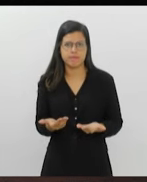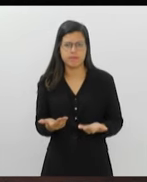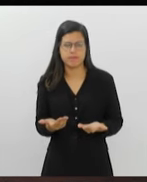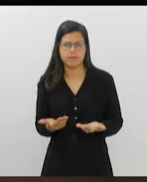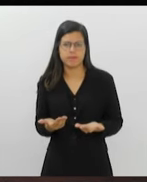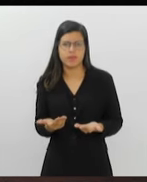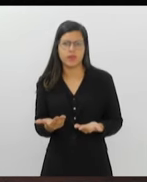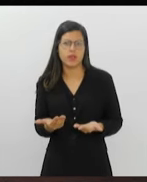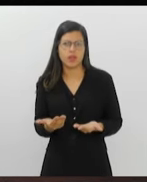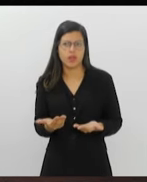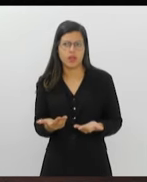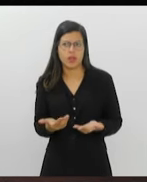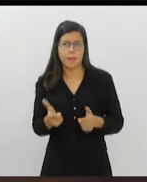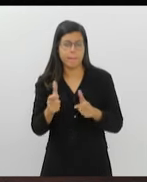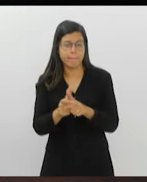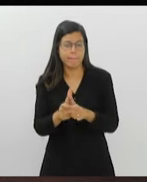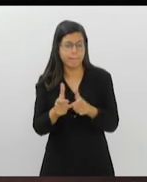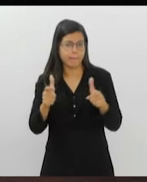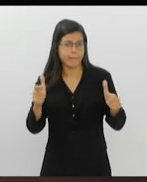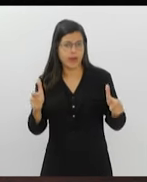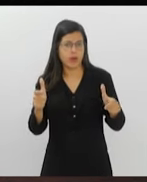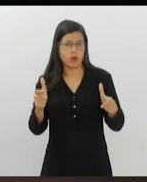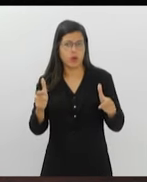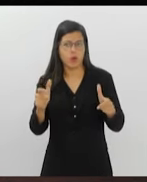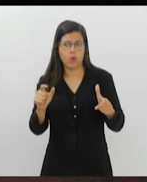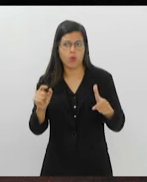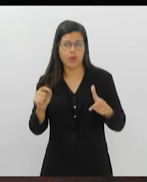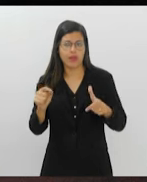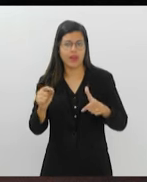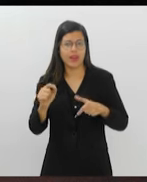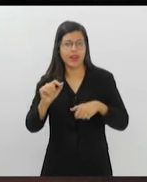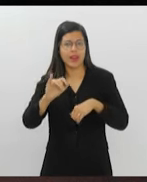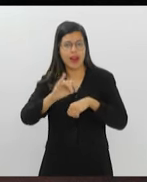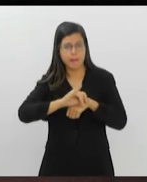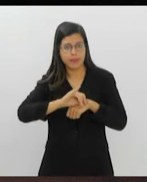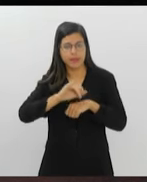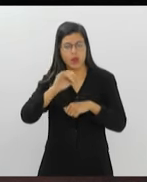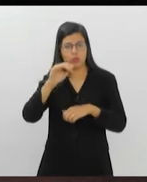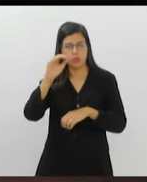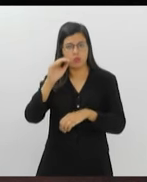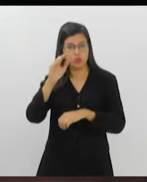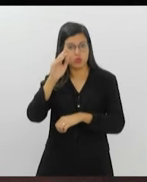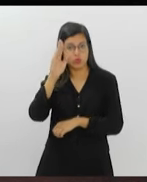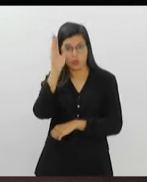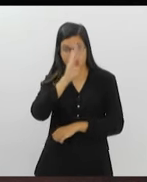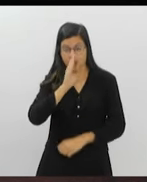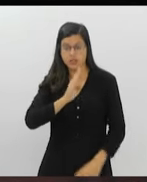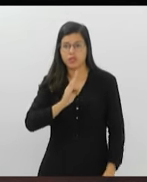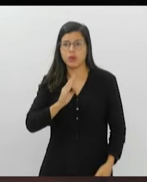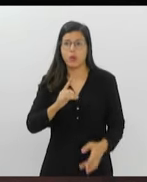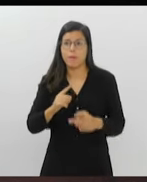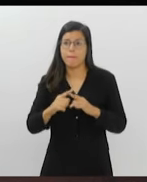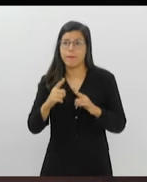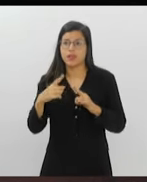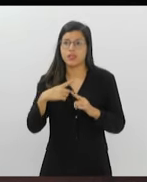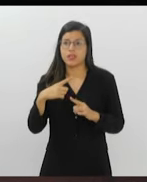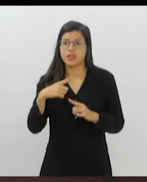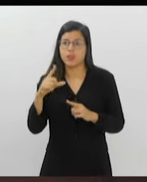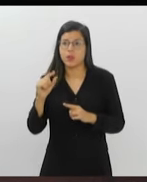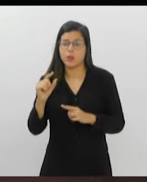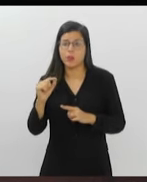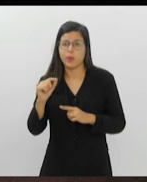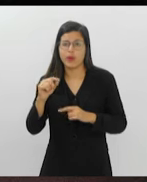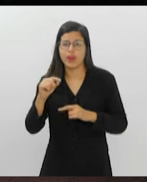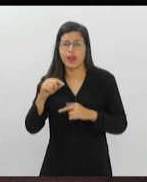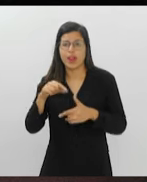uma das maiores capitais do país, mas que, infelizmente, tem à frente um cara que